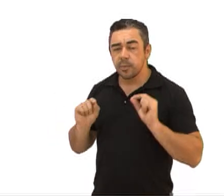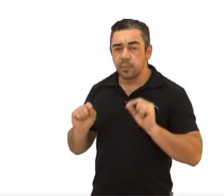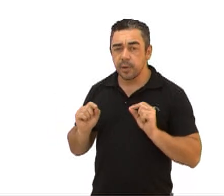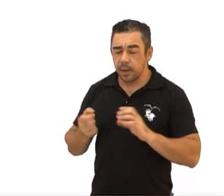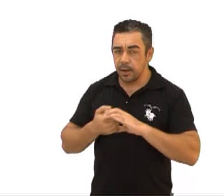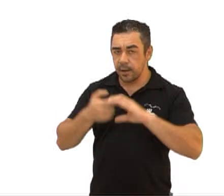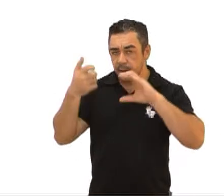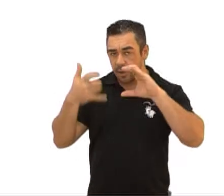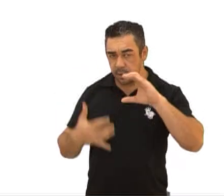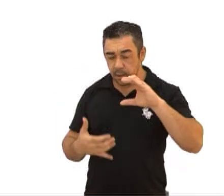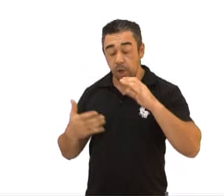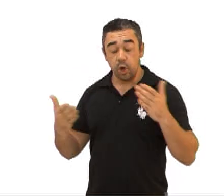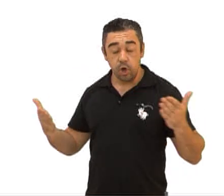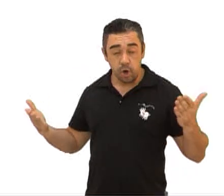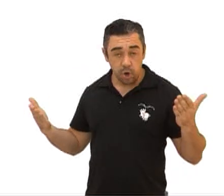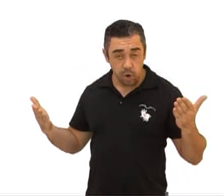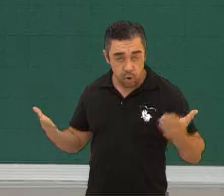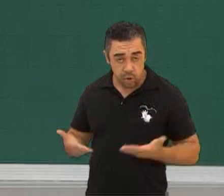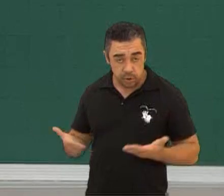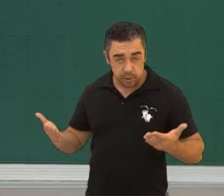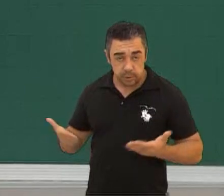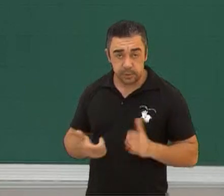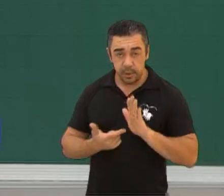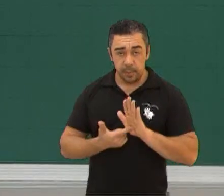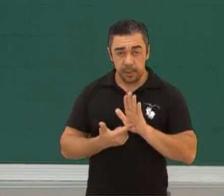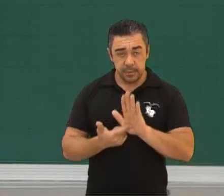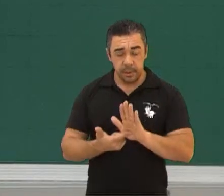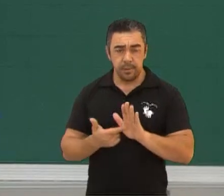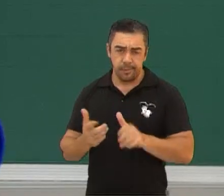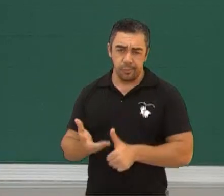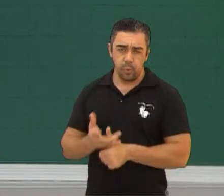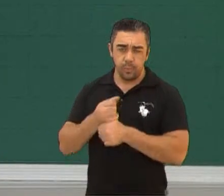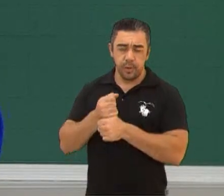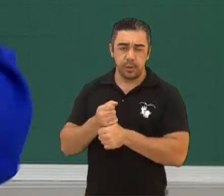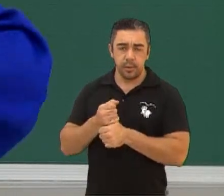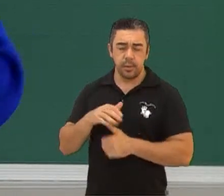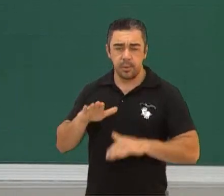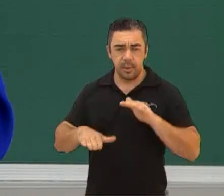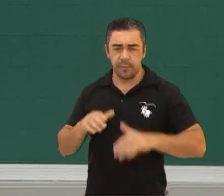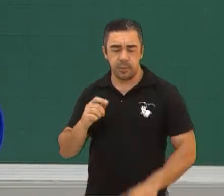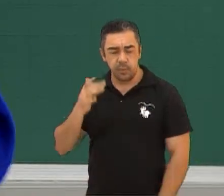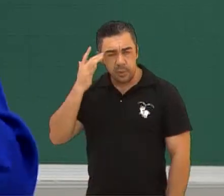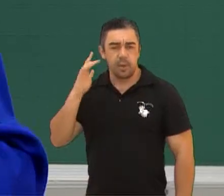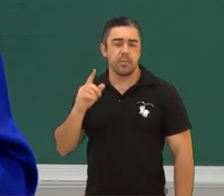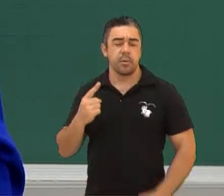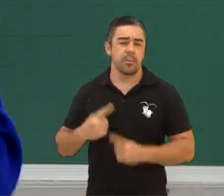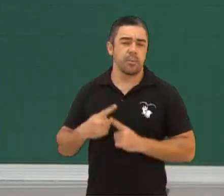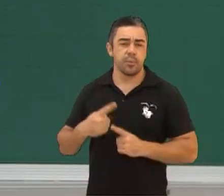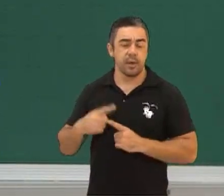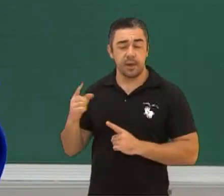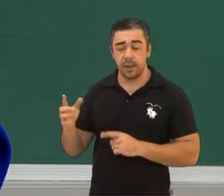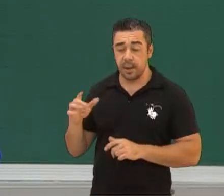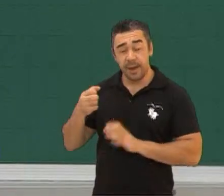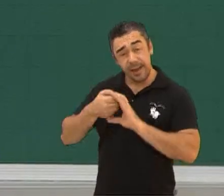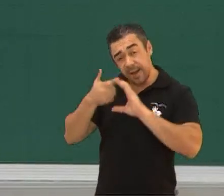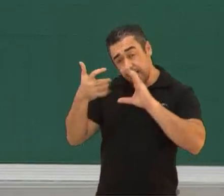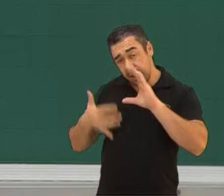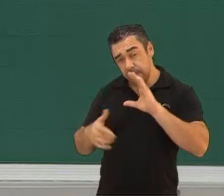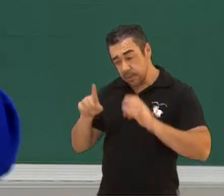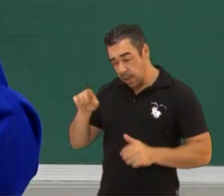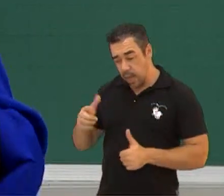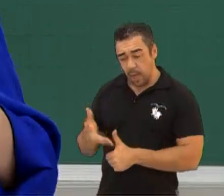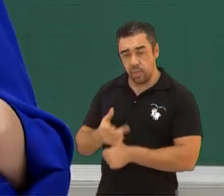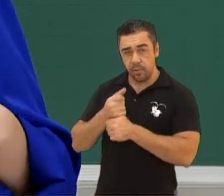algumas características que hoje se apresentam como dominantes, mas muitas vezes você não entende o porquê dessas características serem